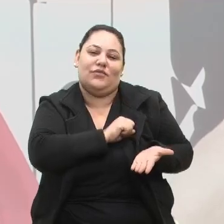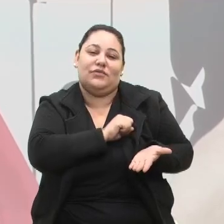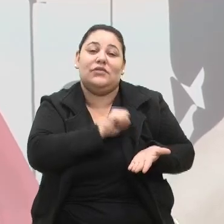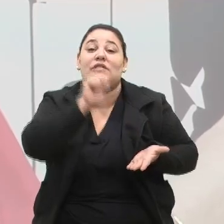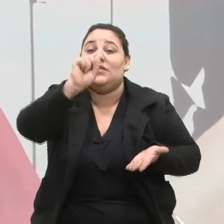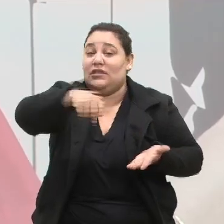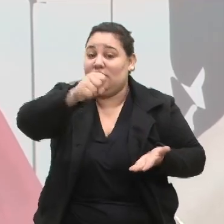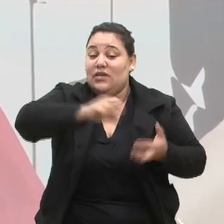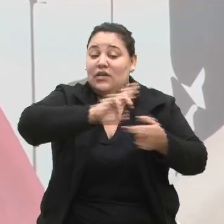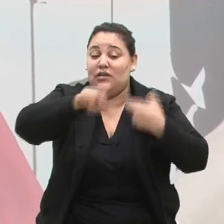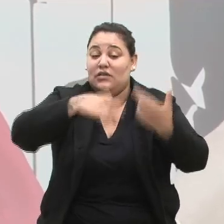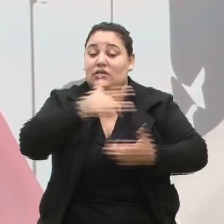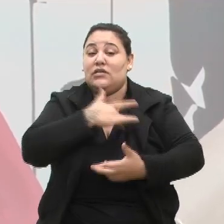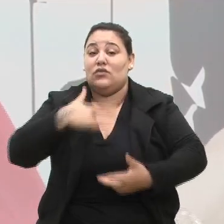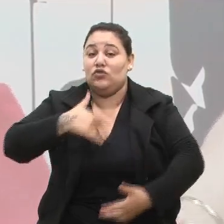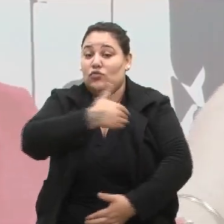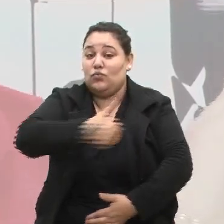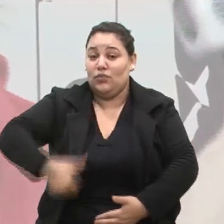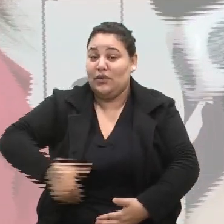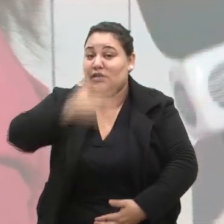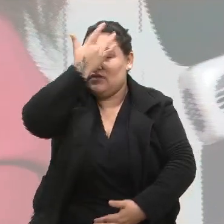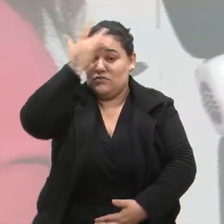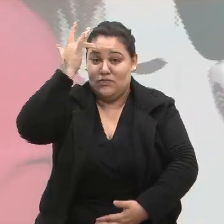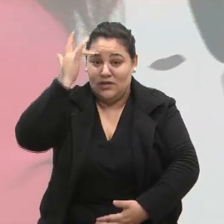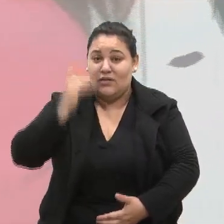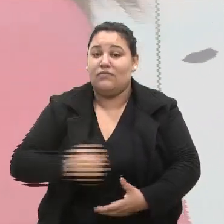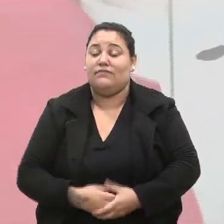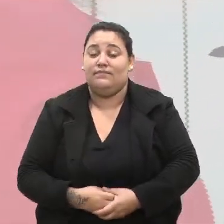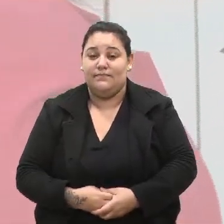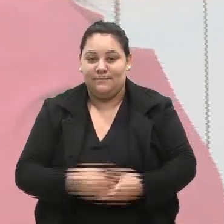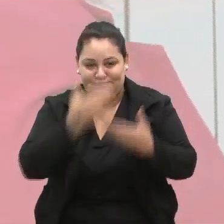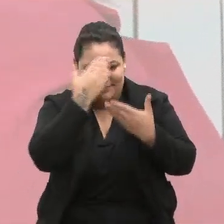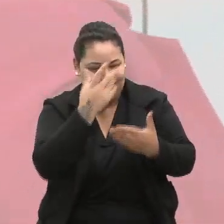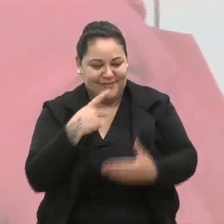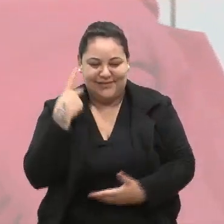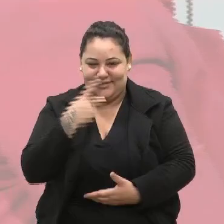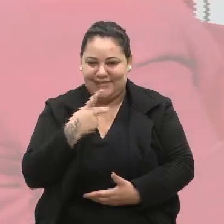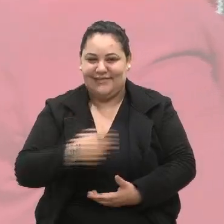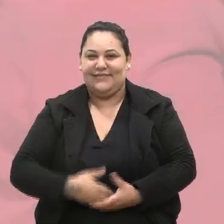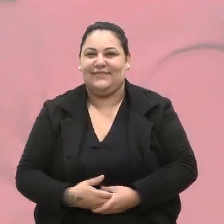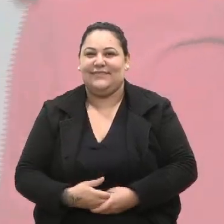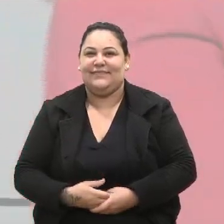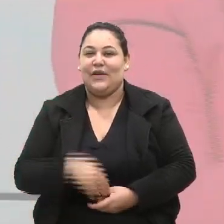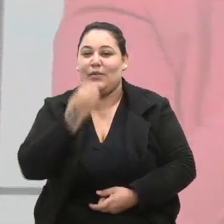saúde, saúde pública, saúde mental. Obrigada, vereadora. Obrigada, né? Um bom dia.